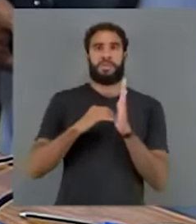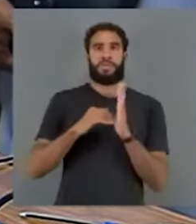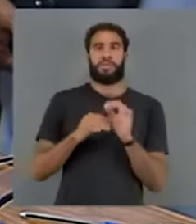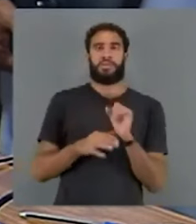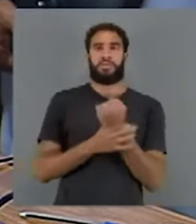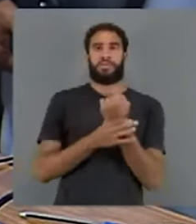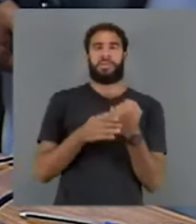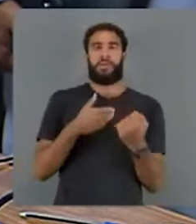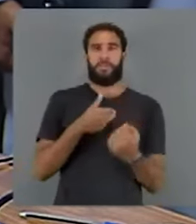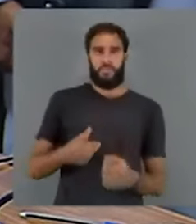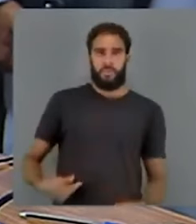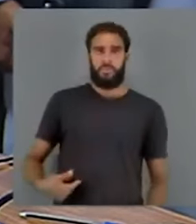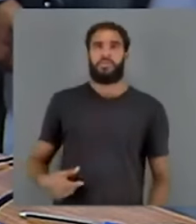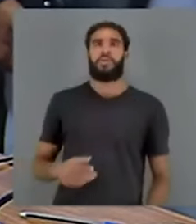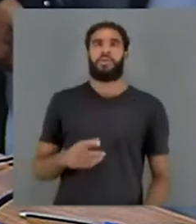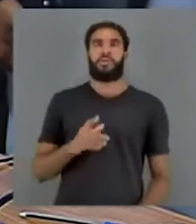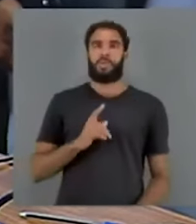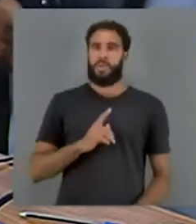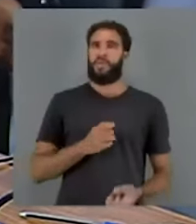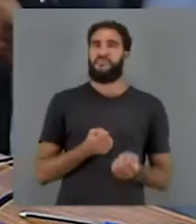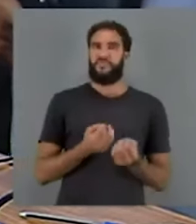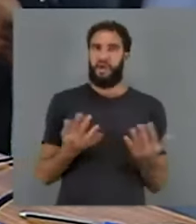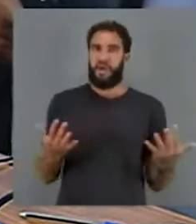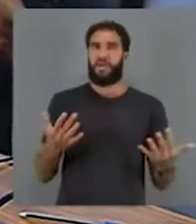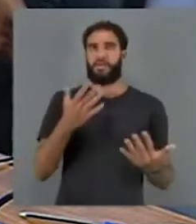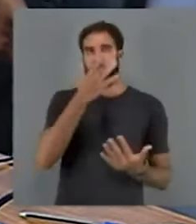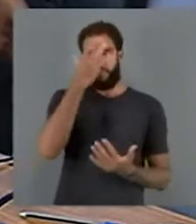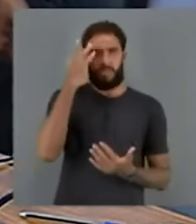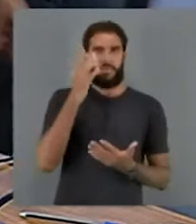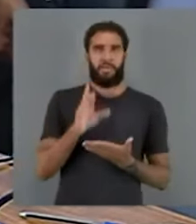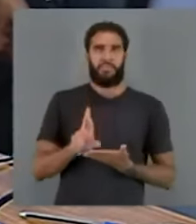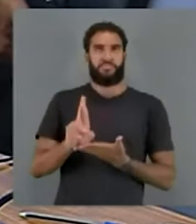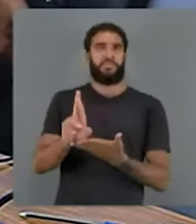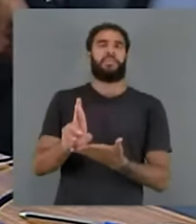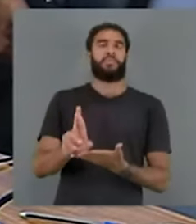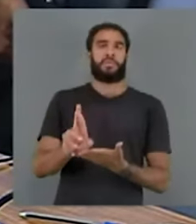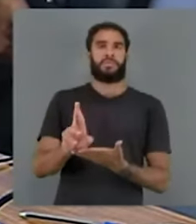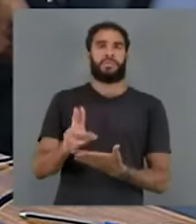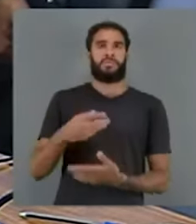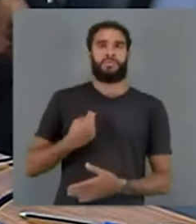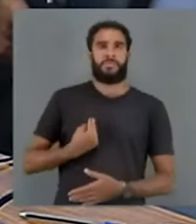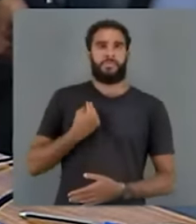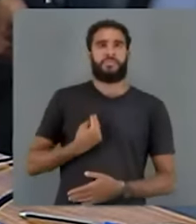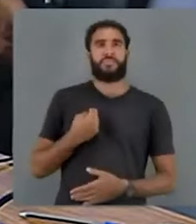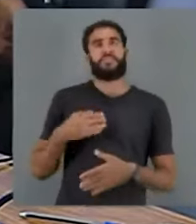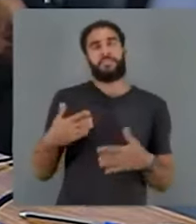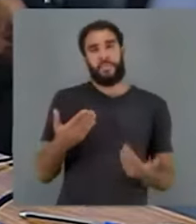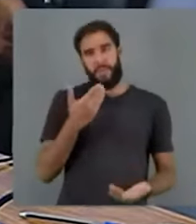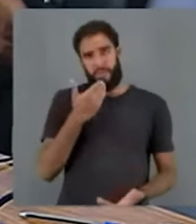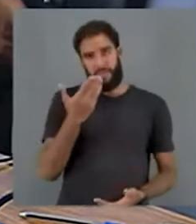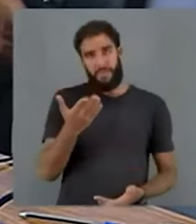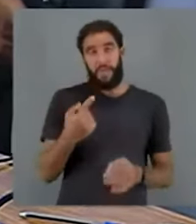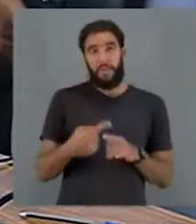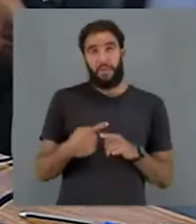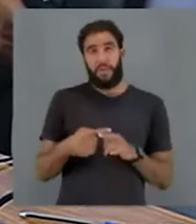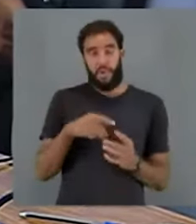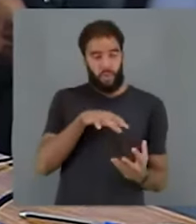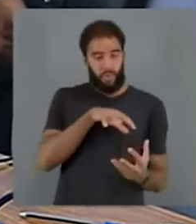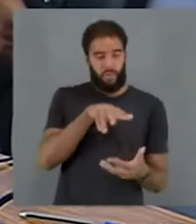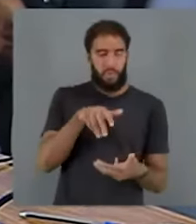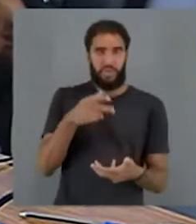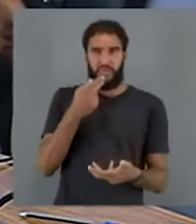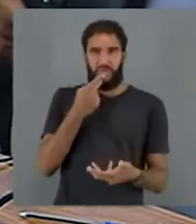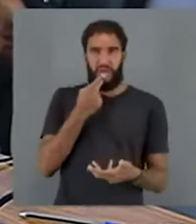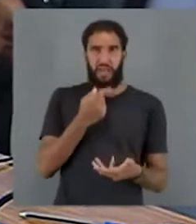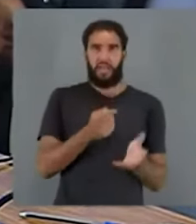Vamos ter aí um número bastante representativo de parlamentares que vão porque o mundo todo fala em